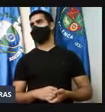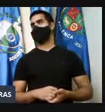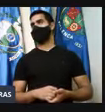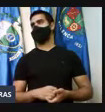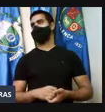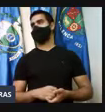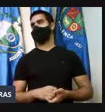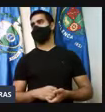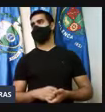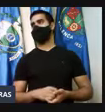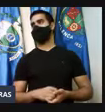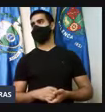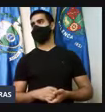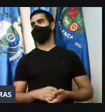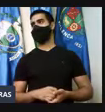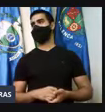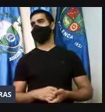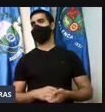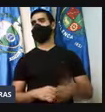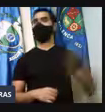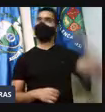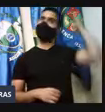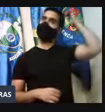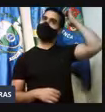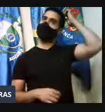Não está aqui, não?